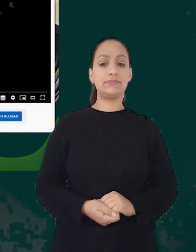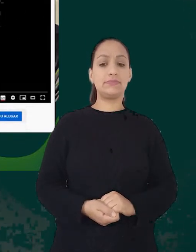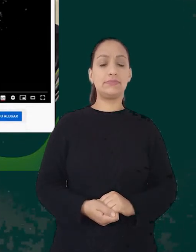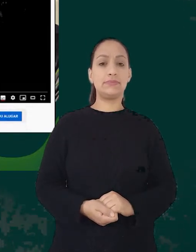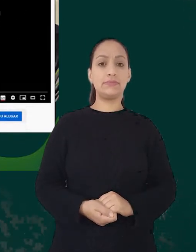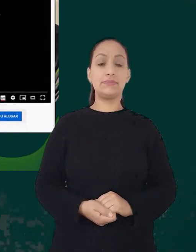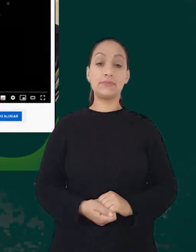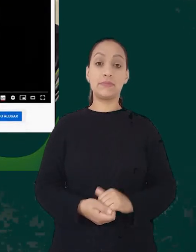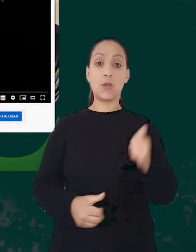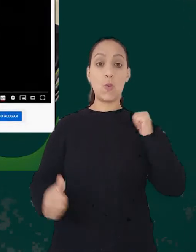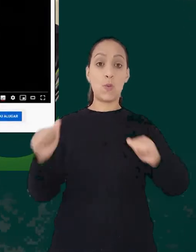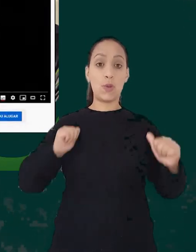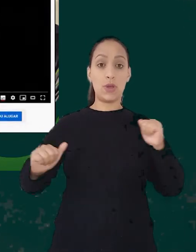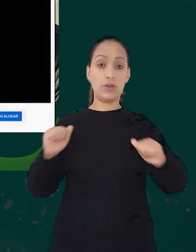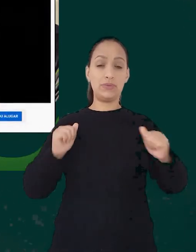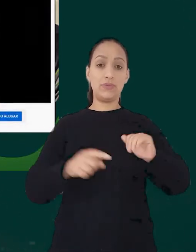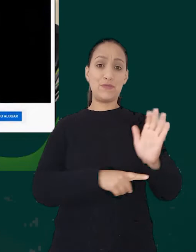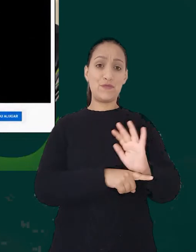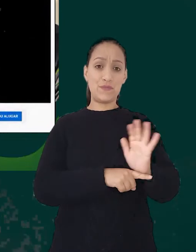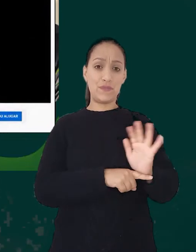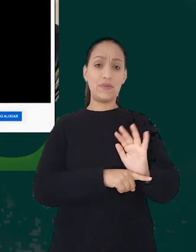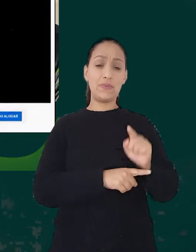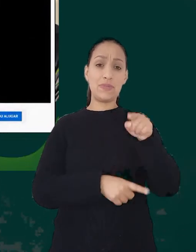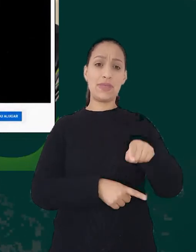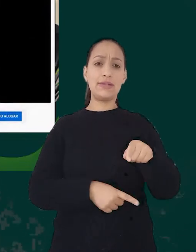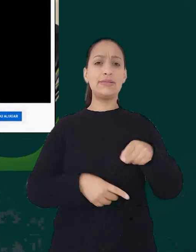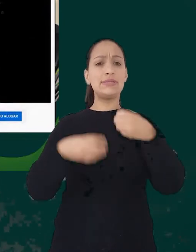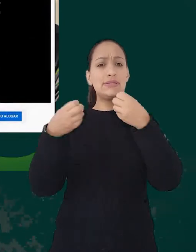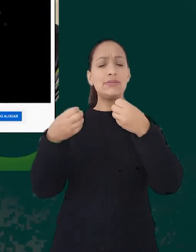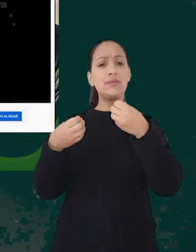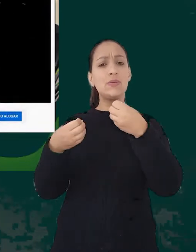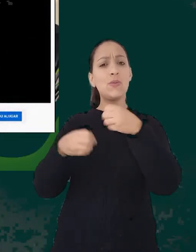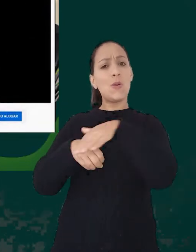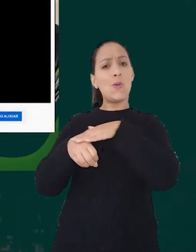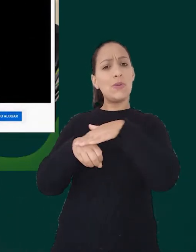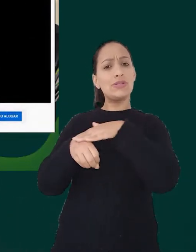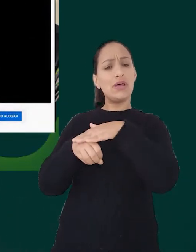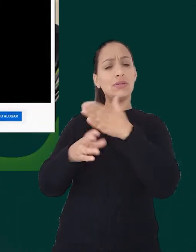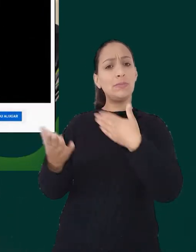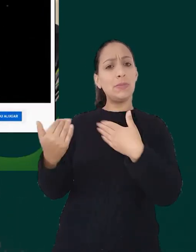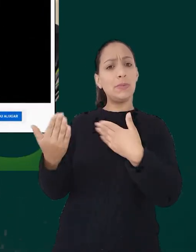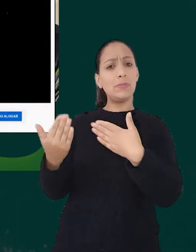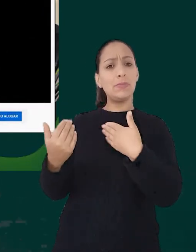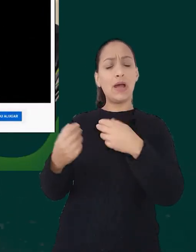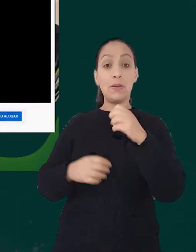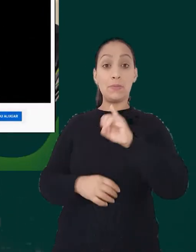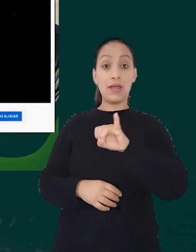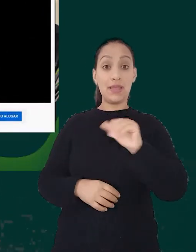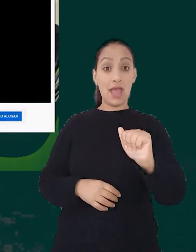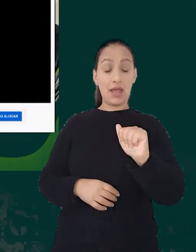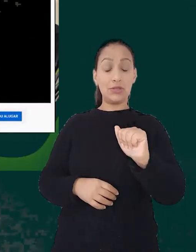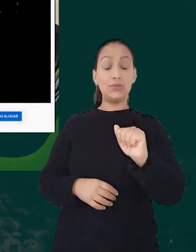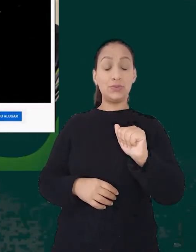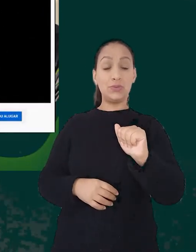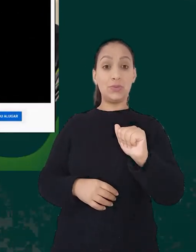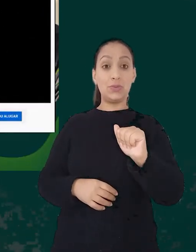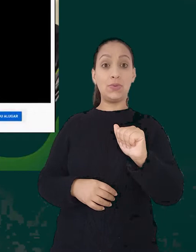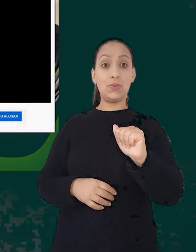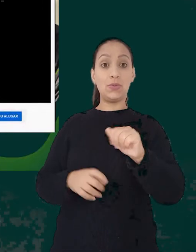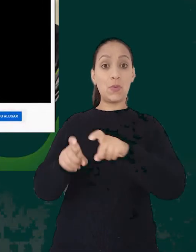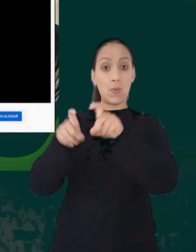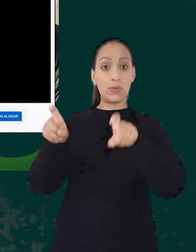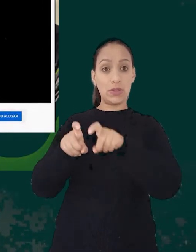O ator do filme, ele está falando com uma inteligência artificial do computador dele. Ele se comunica só pelo